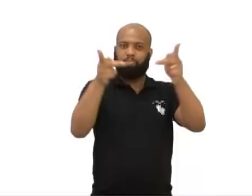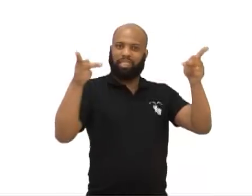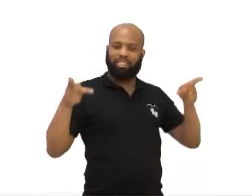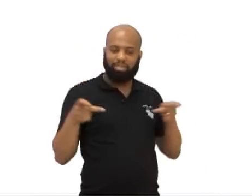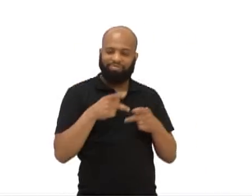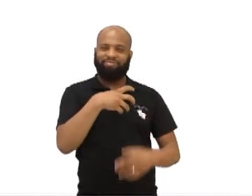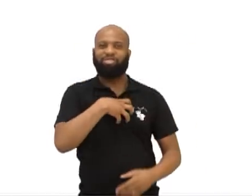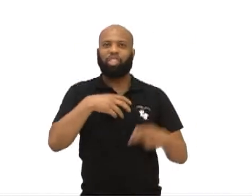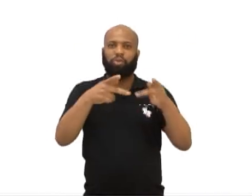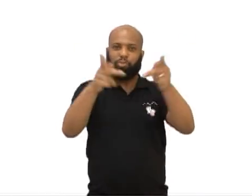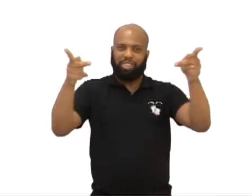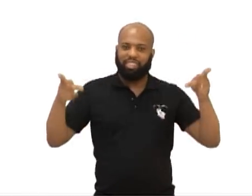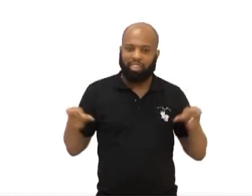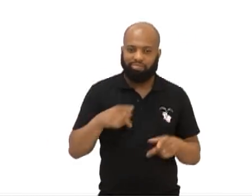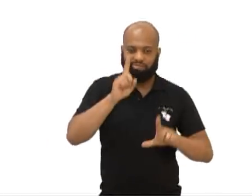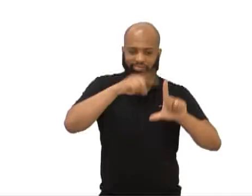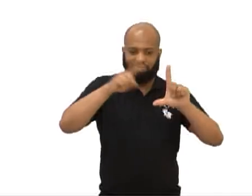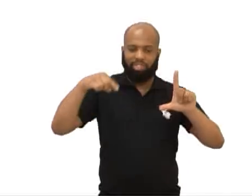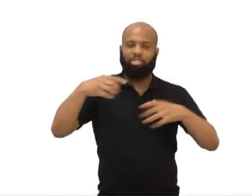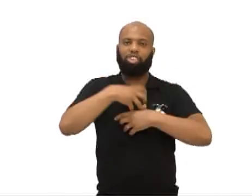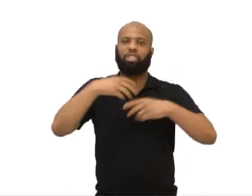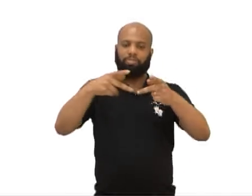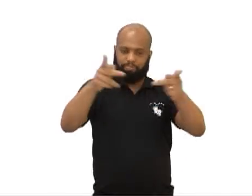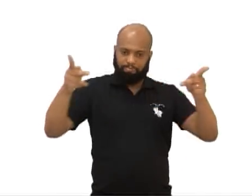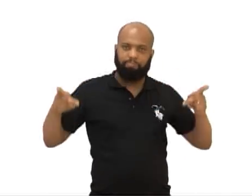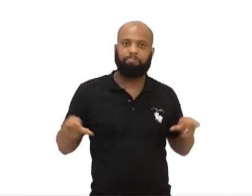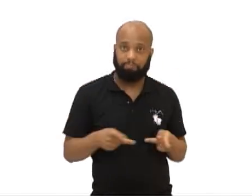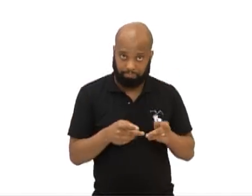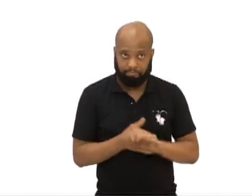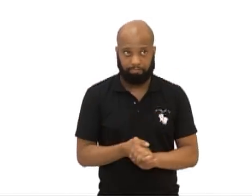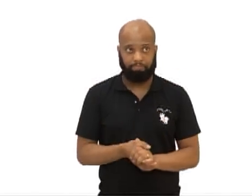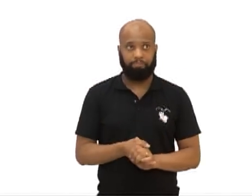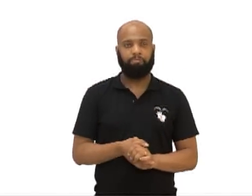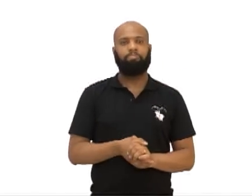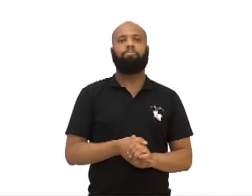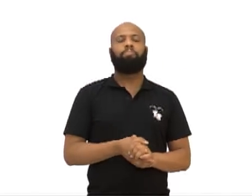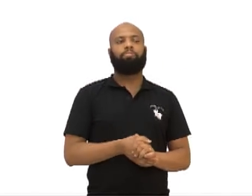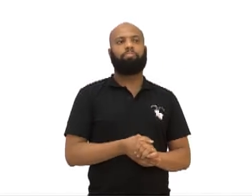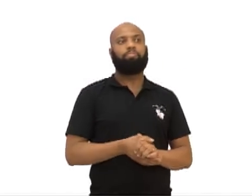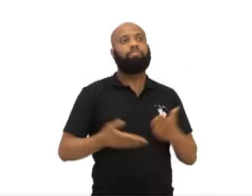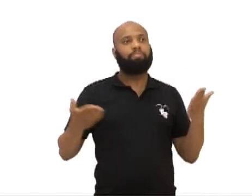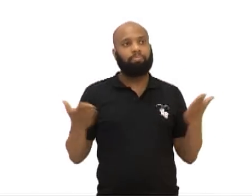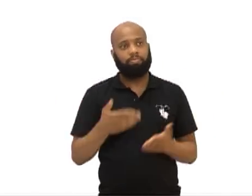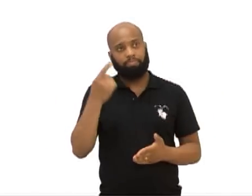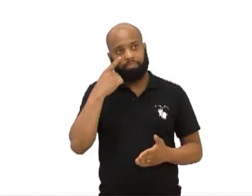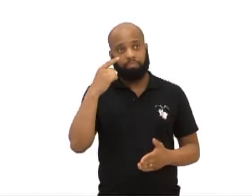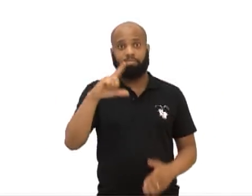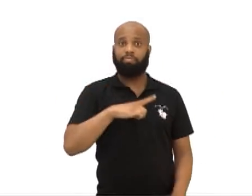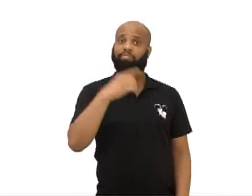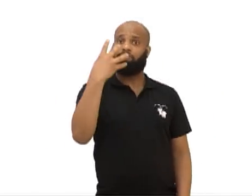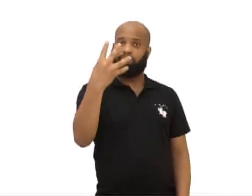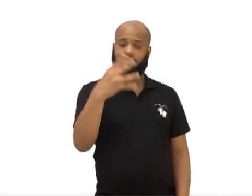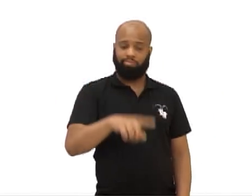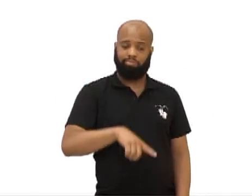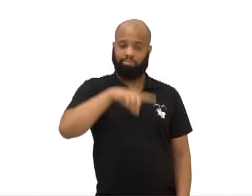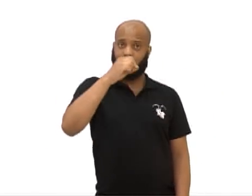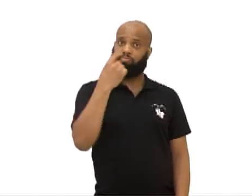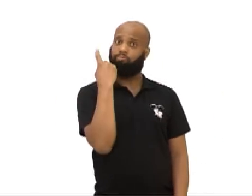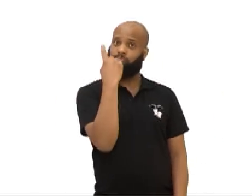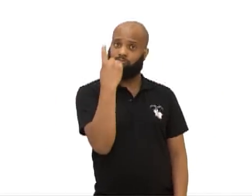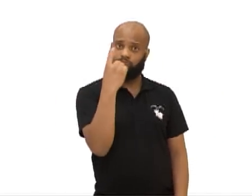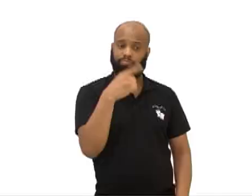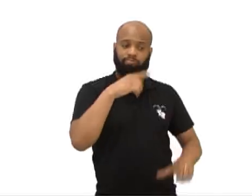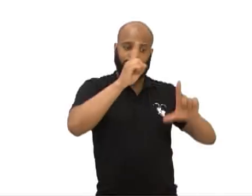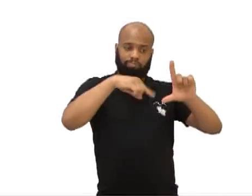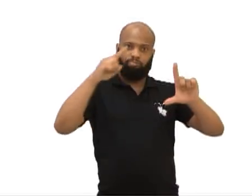está a nossa tabela, né, dos praticantes, basquete, futebol e natação. E aqui tem 4 alternativas. Um só